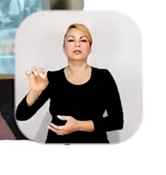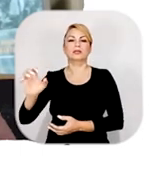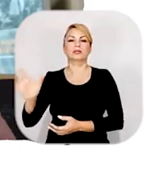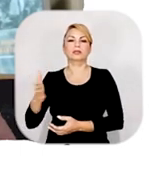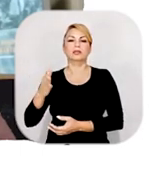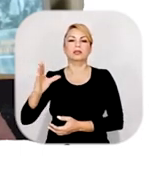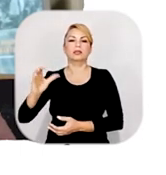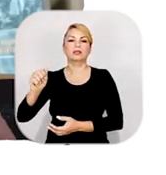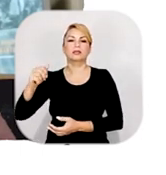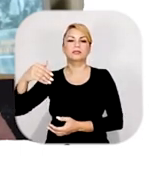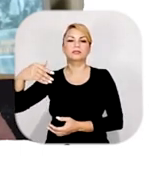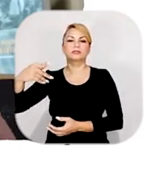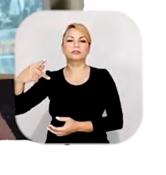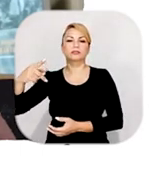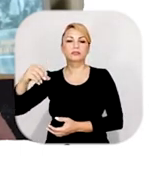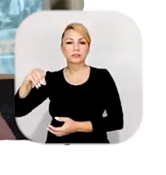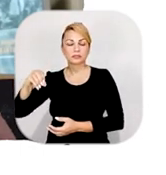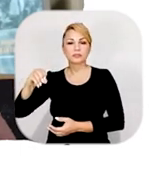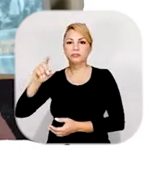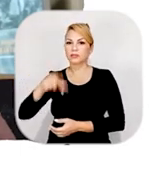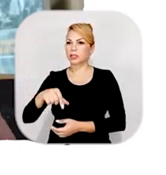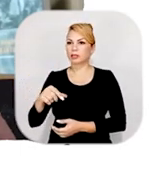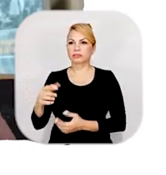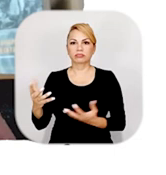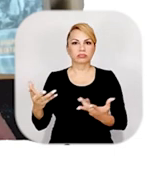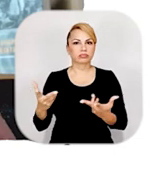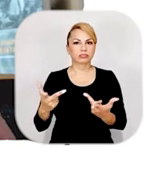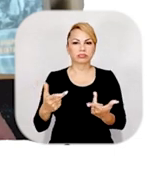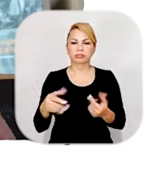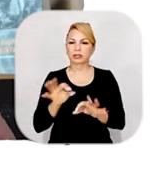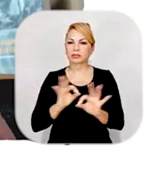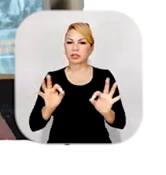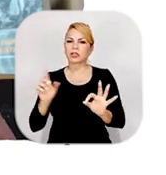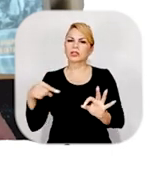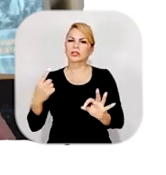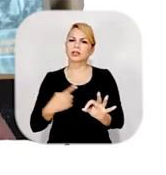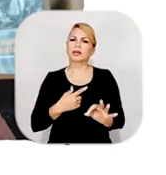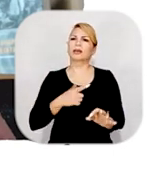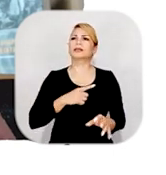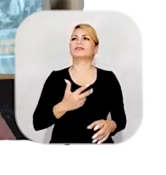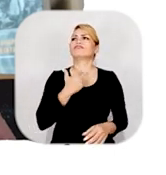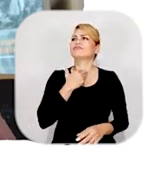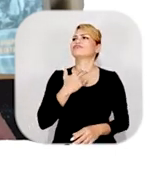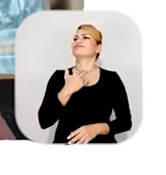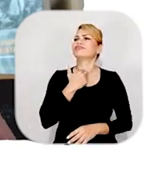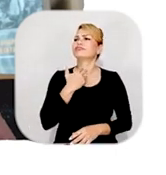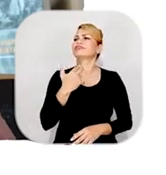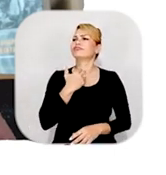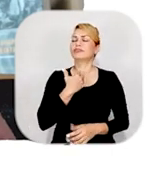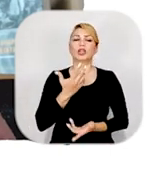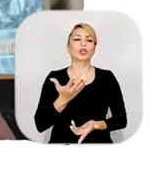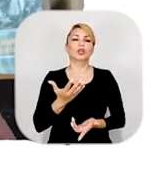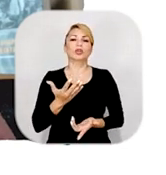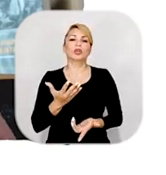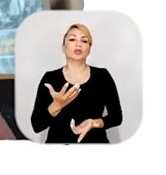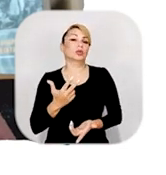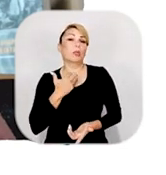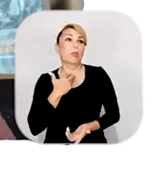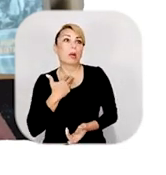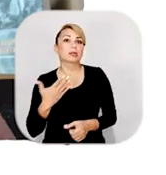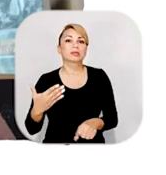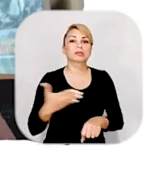incrível, né? Fascinante. Mas a gente tinha tanta coisa a fazer que não podia se envolver.